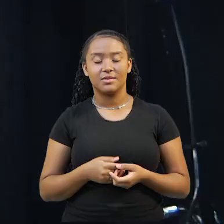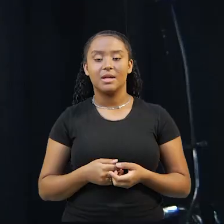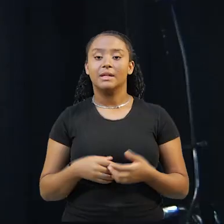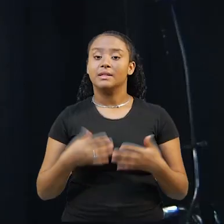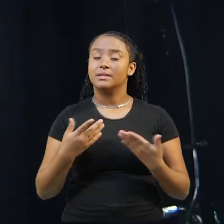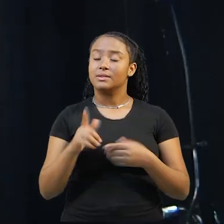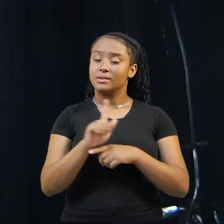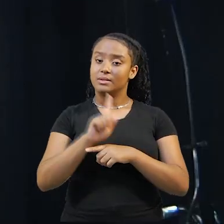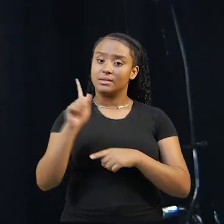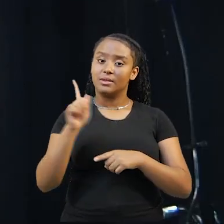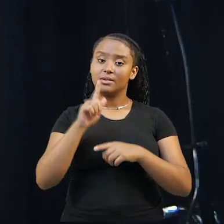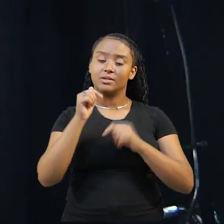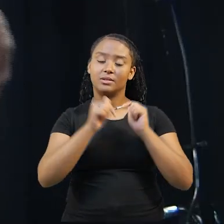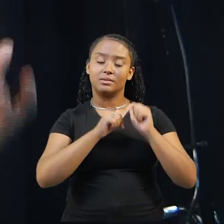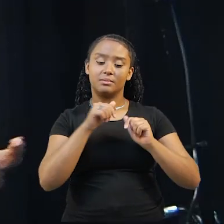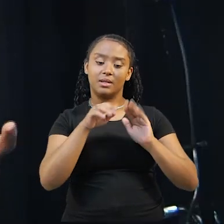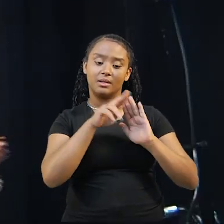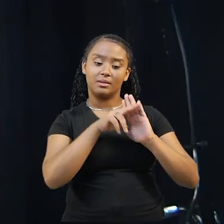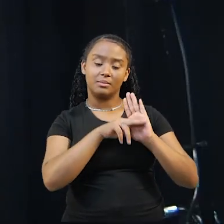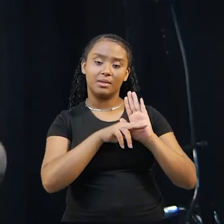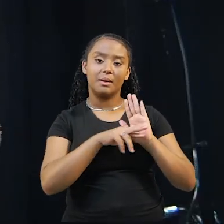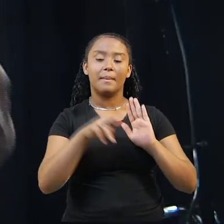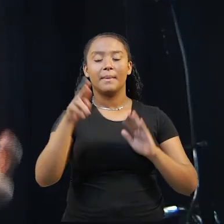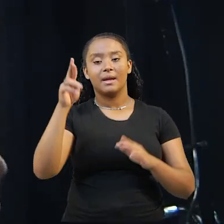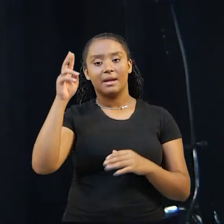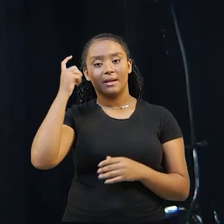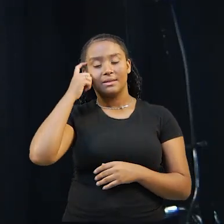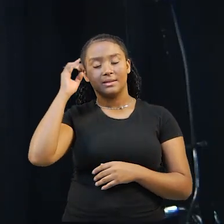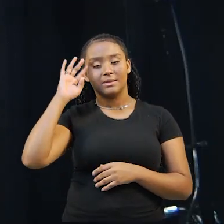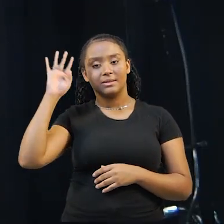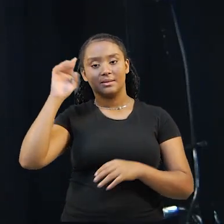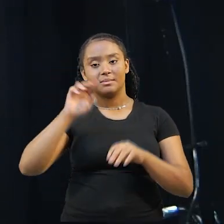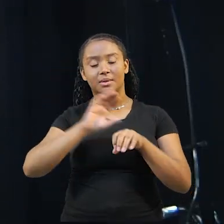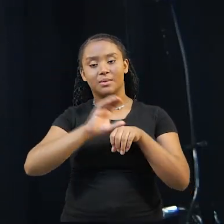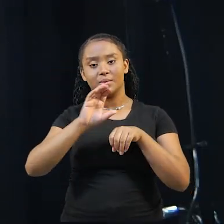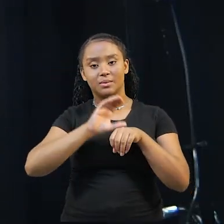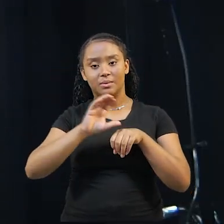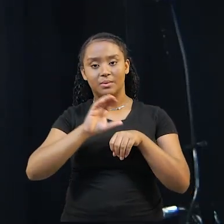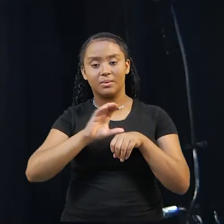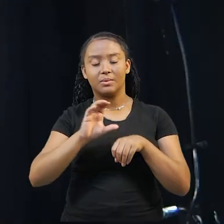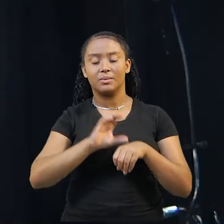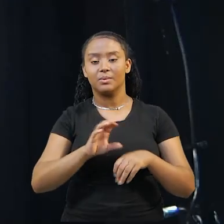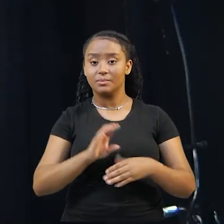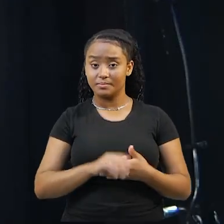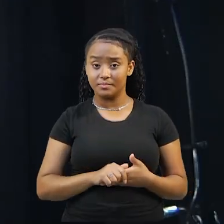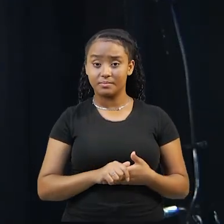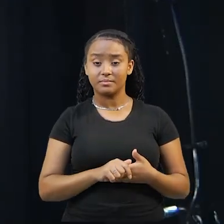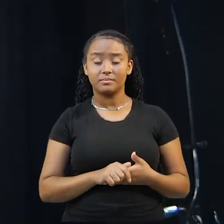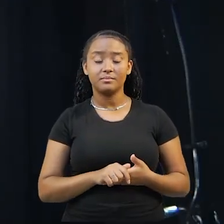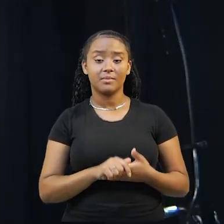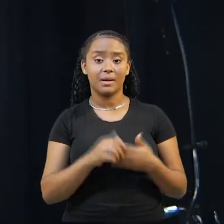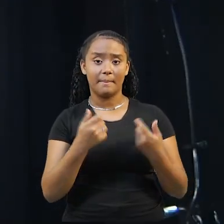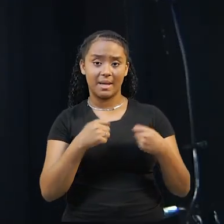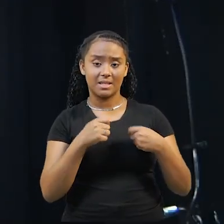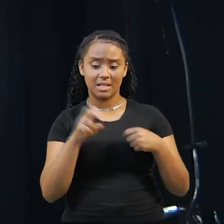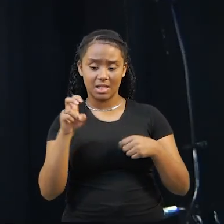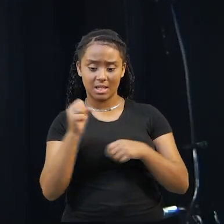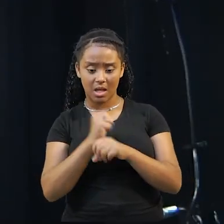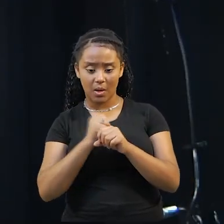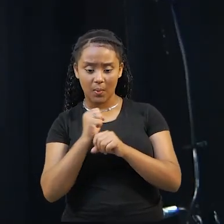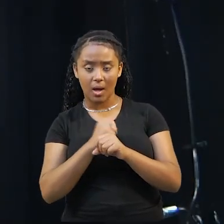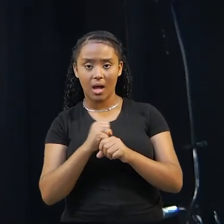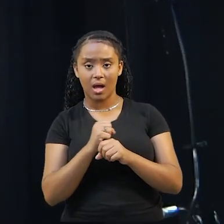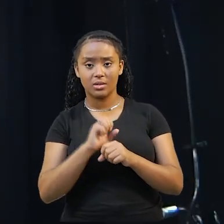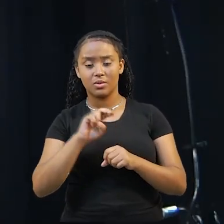nas normativas, muito pensando o curso, o desenho dos cursos, né, o tamanho dos cursos. O curso precisa durar